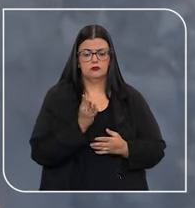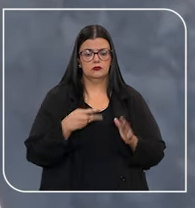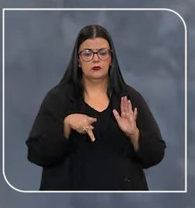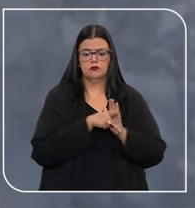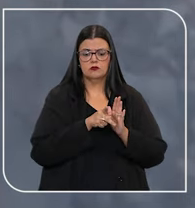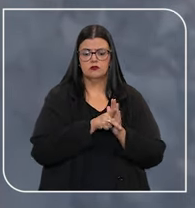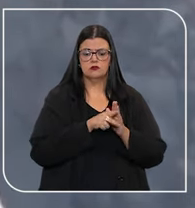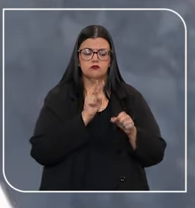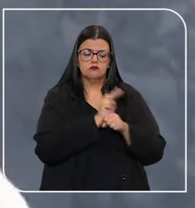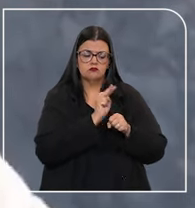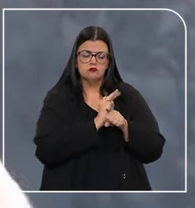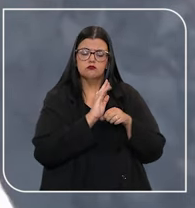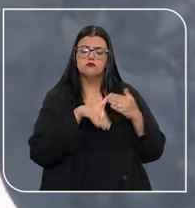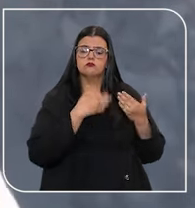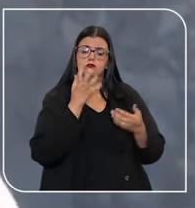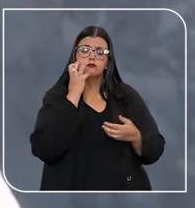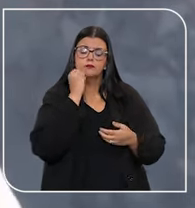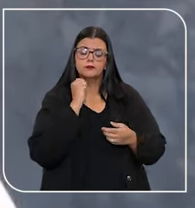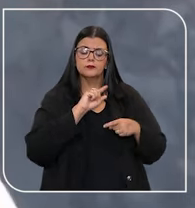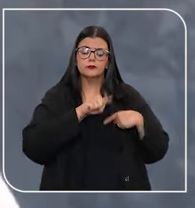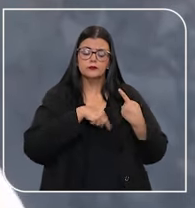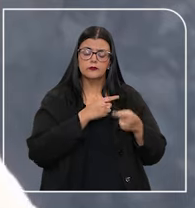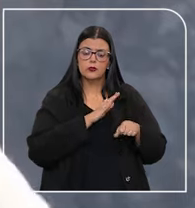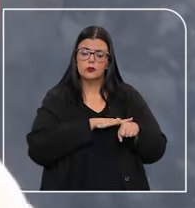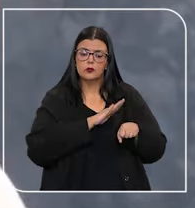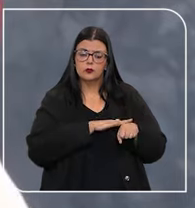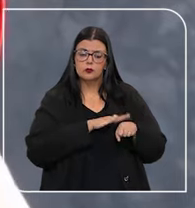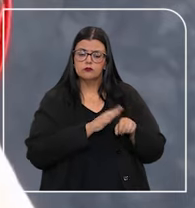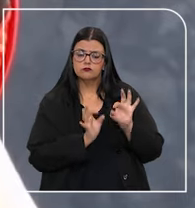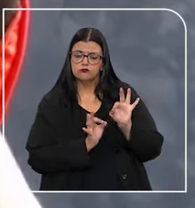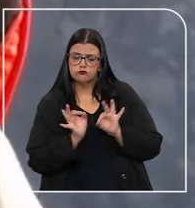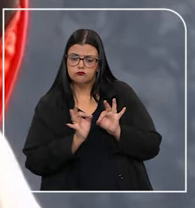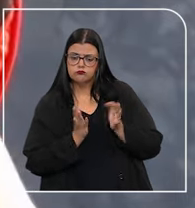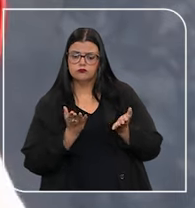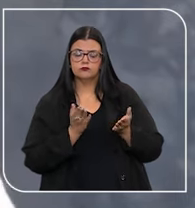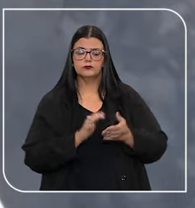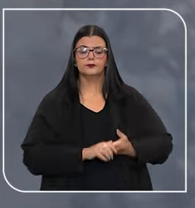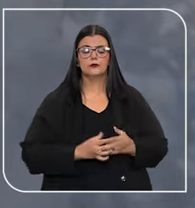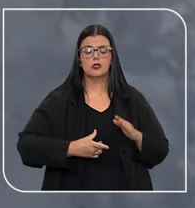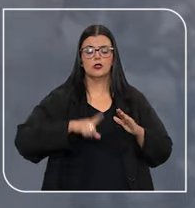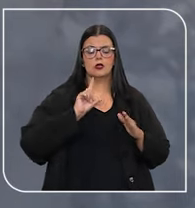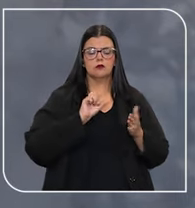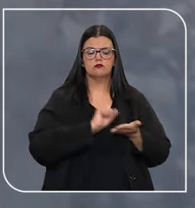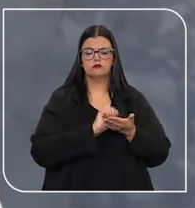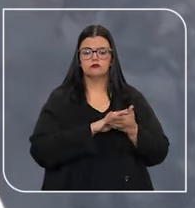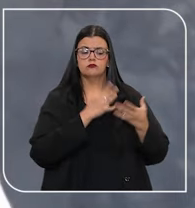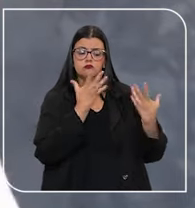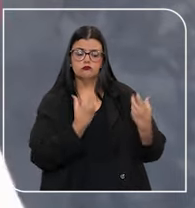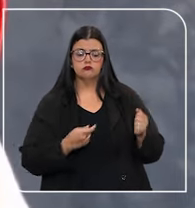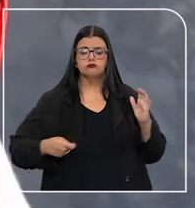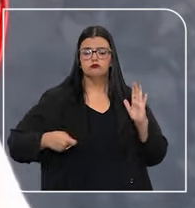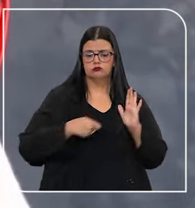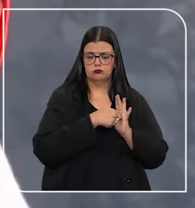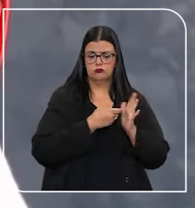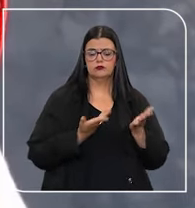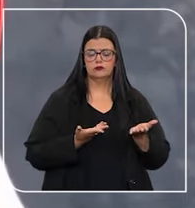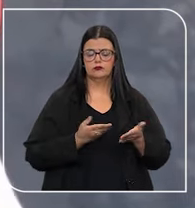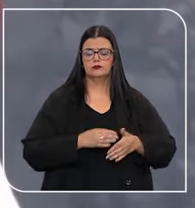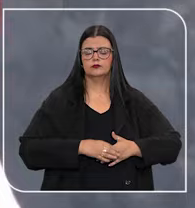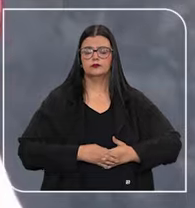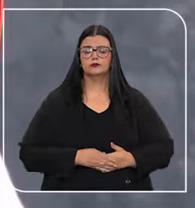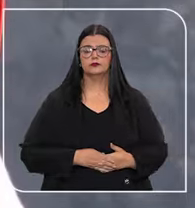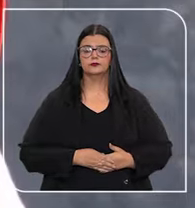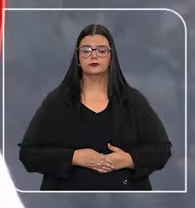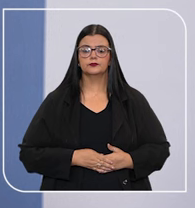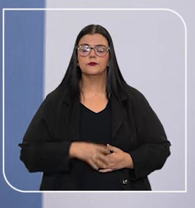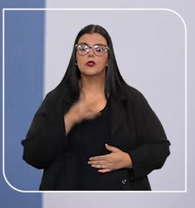automático seria só mesmo na reprodução mon assistida e na adoção após passado pelo pelo procedimento prévio da habilitação e depois a ação de